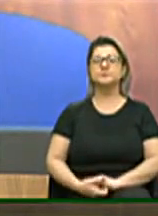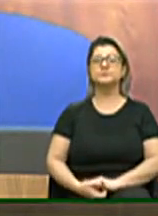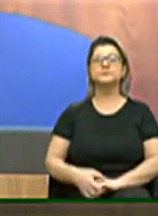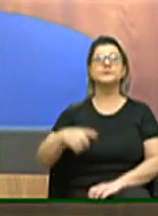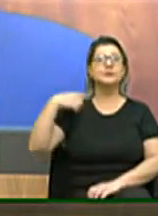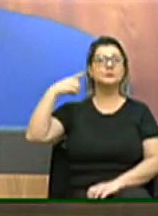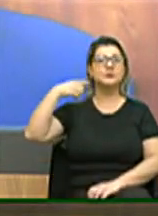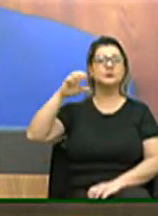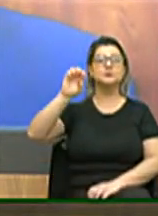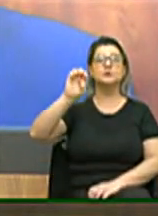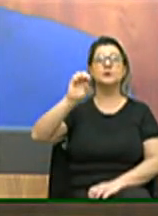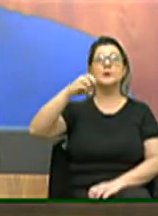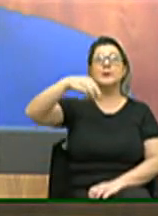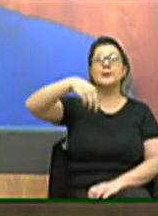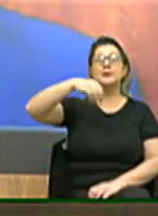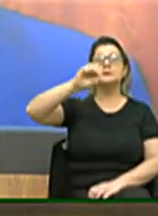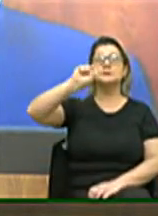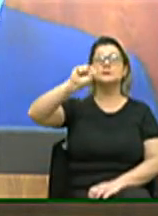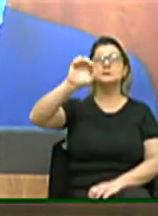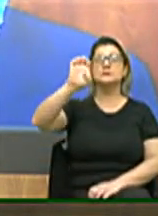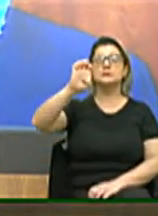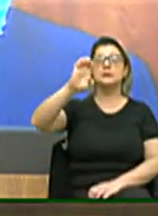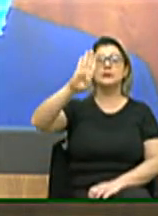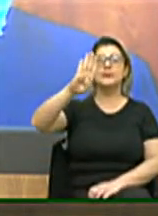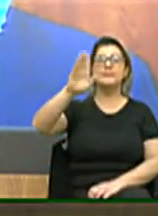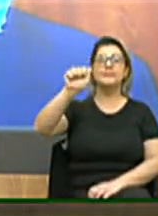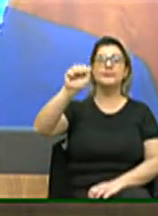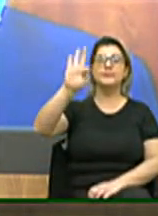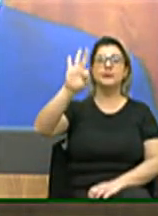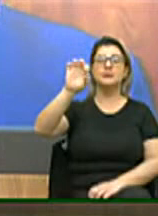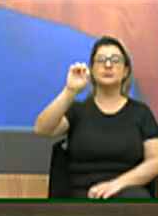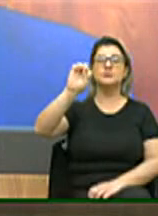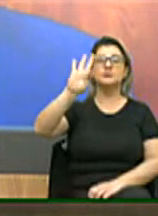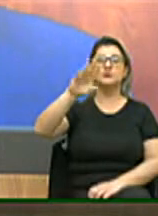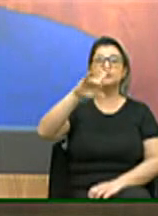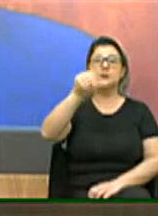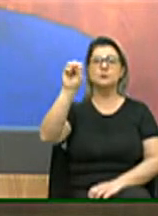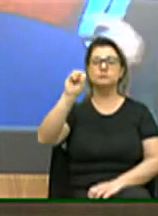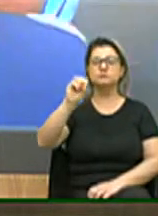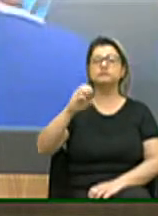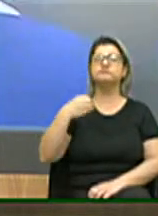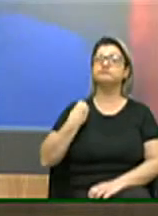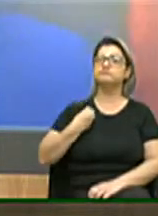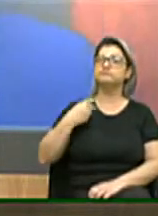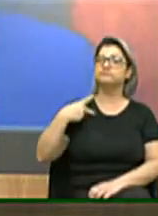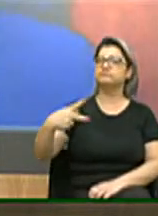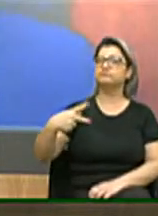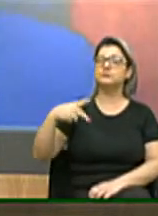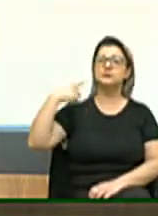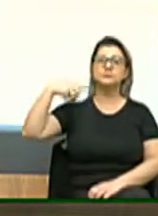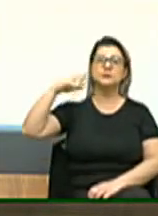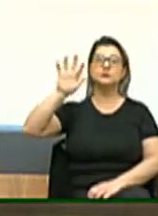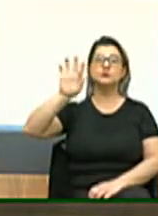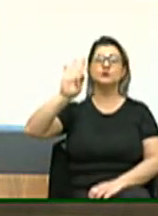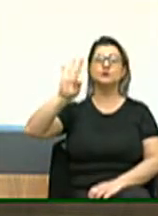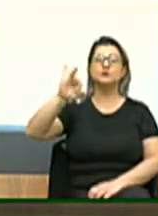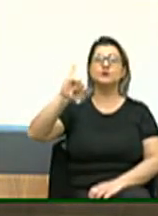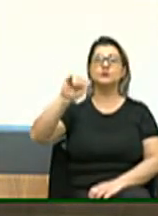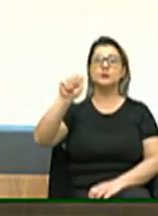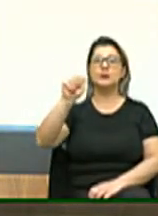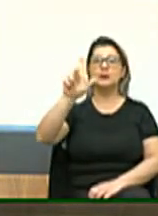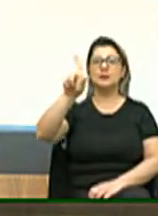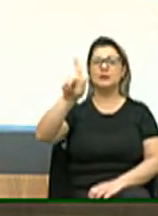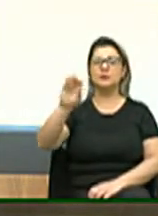Deputado Sebastião Melo. Presente, presidente. Deputado Thiago Simon. Presente,